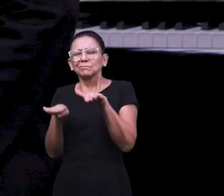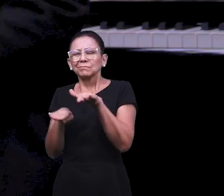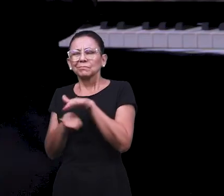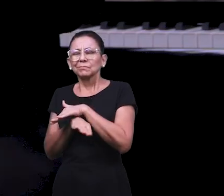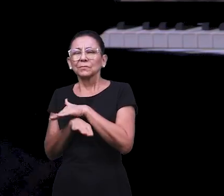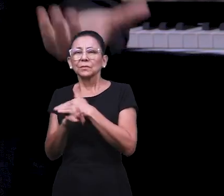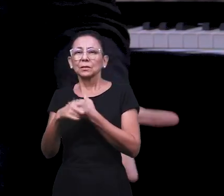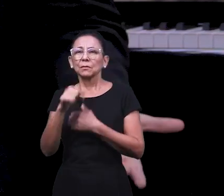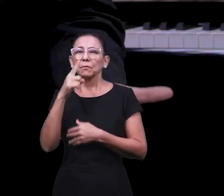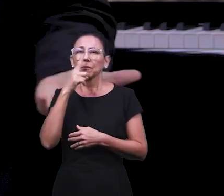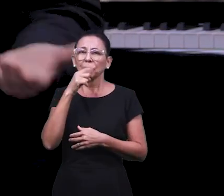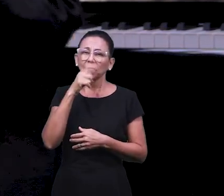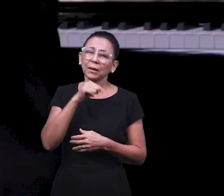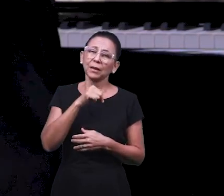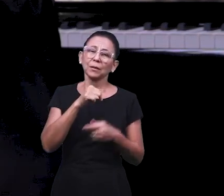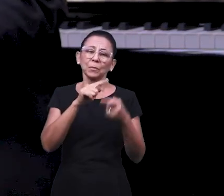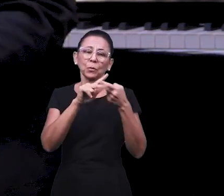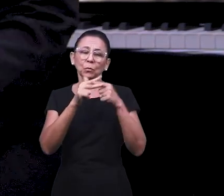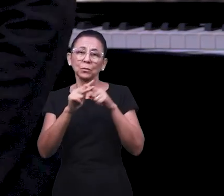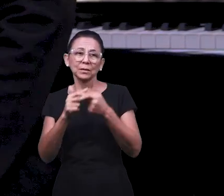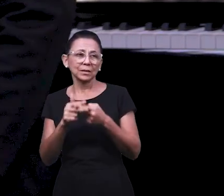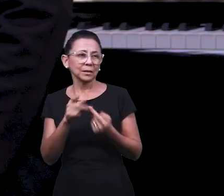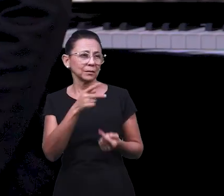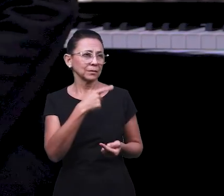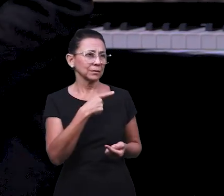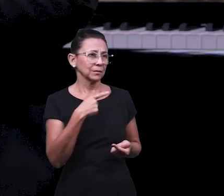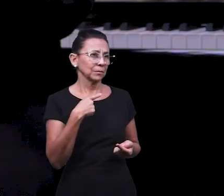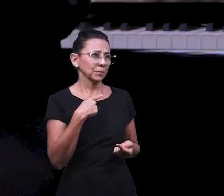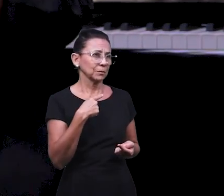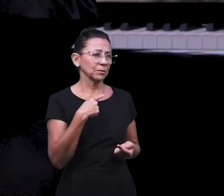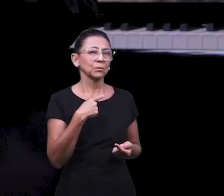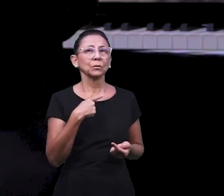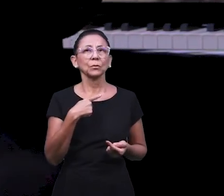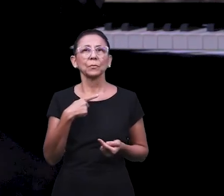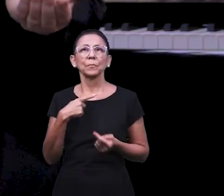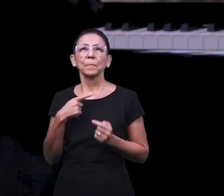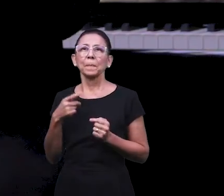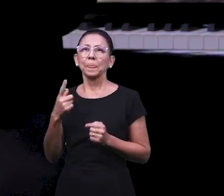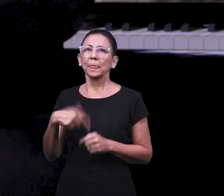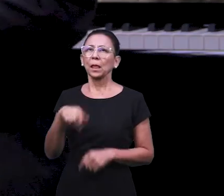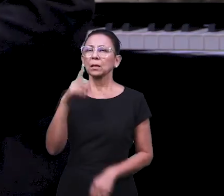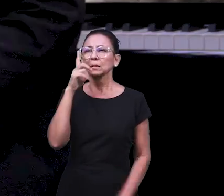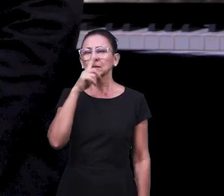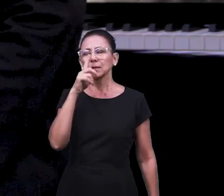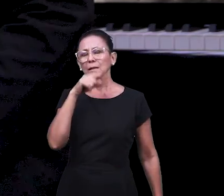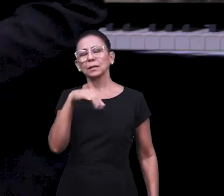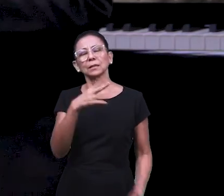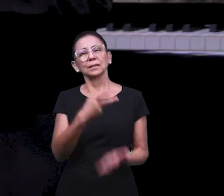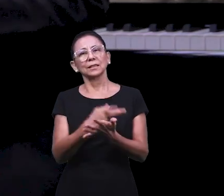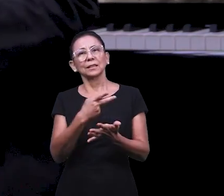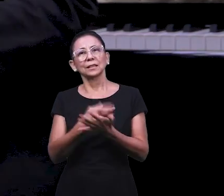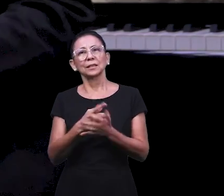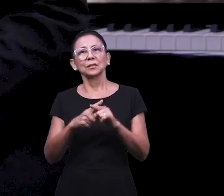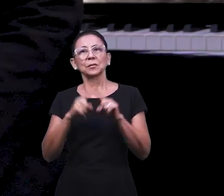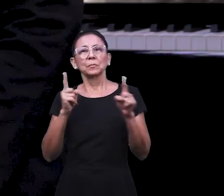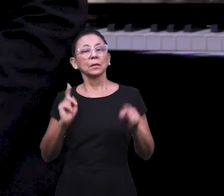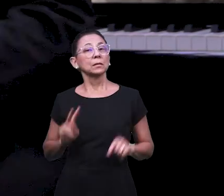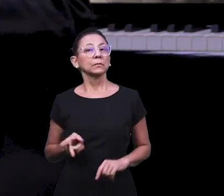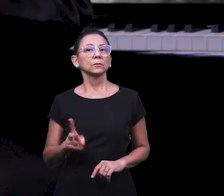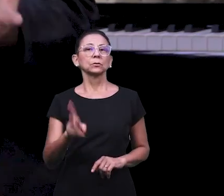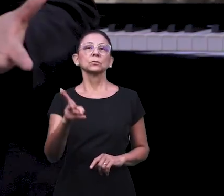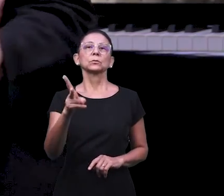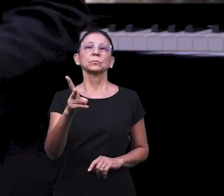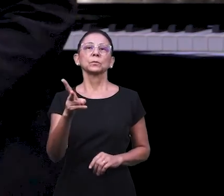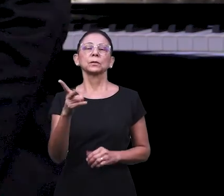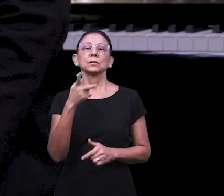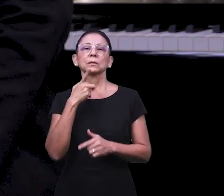falhas, imensos acertos também, como a nossa vida, né, pastor? A nossa vida é pautada em falhas e erros, mas a gente vai prosseguindo, porque a